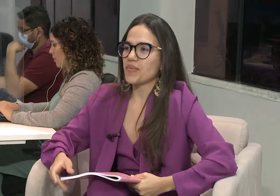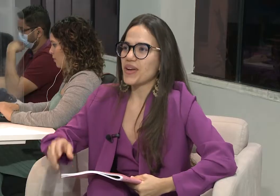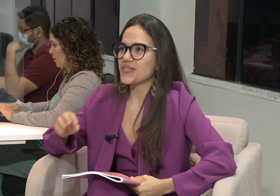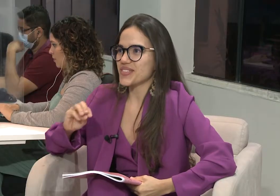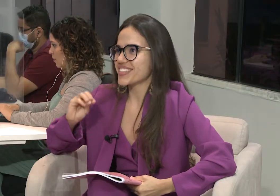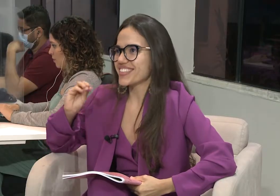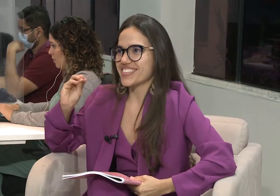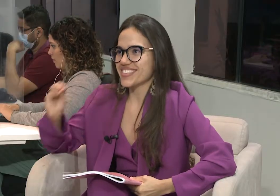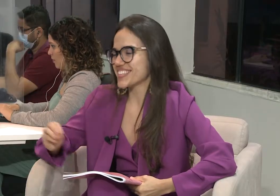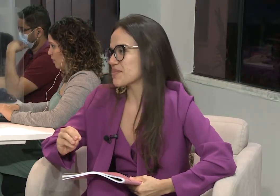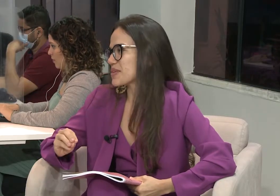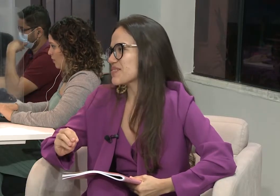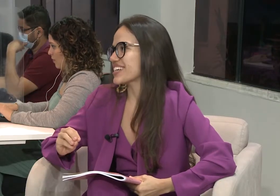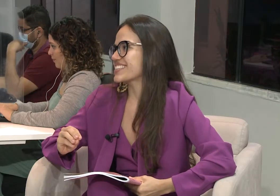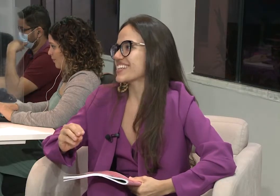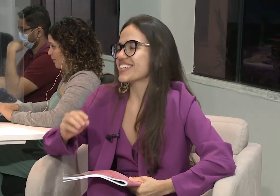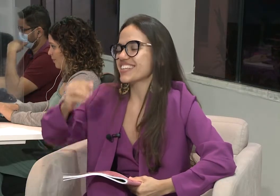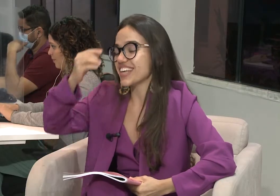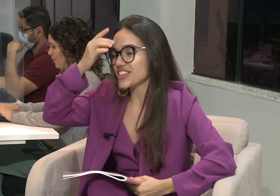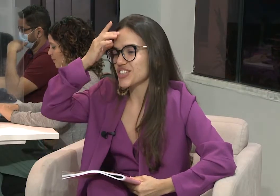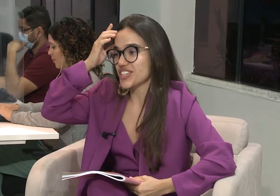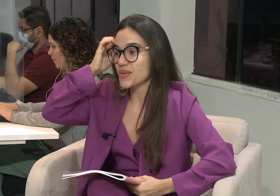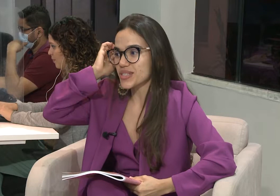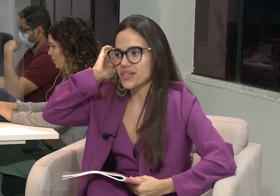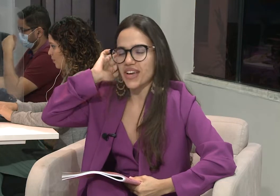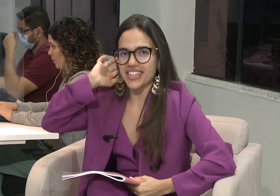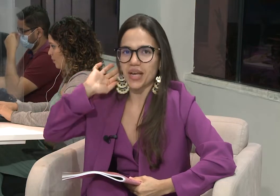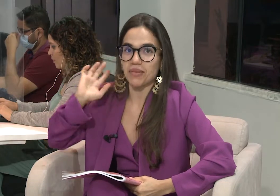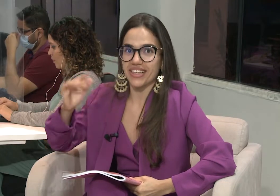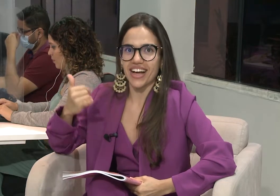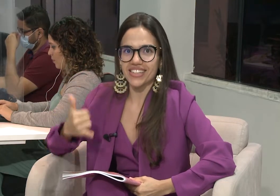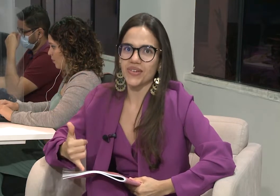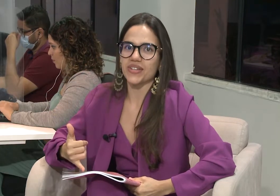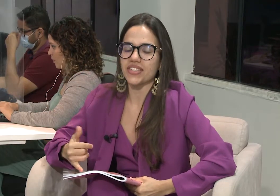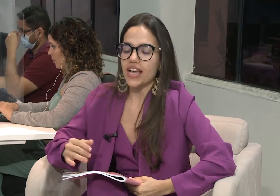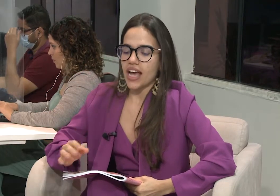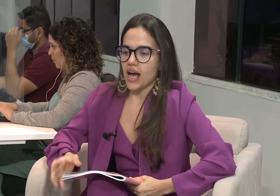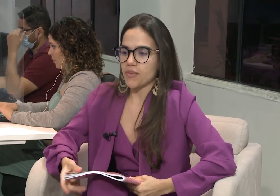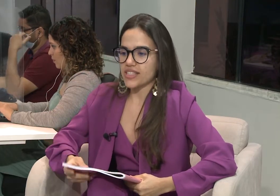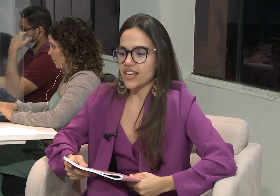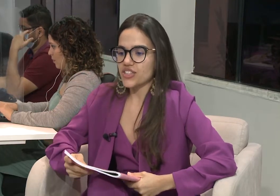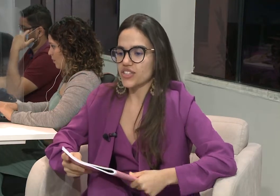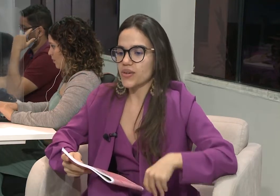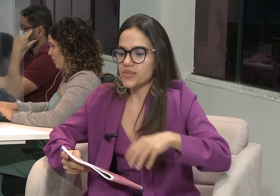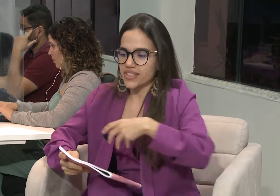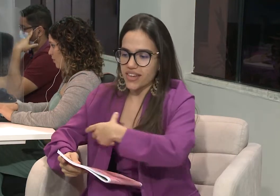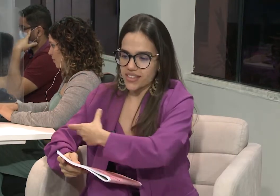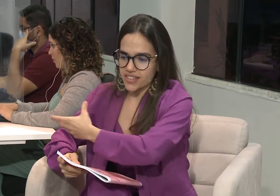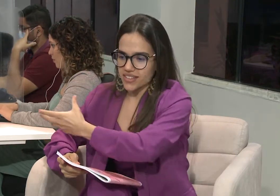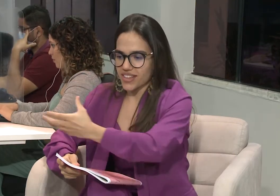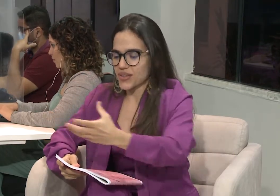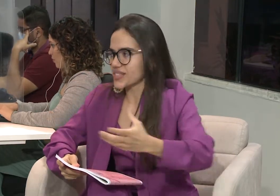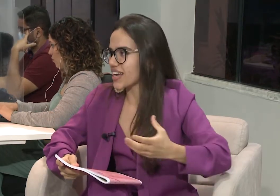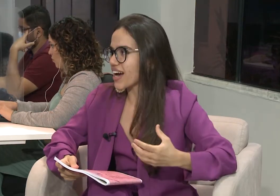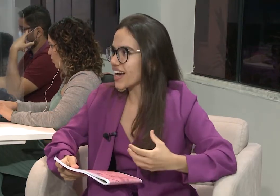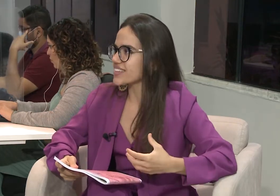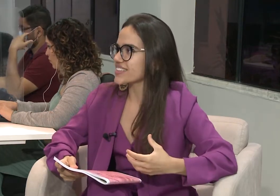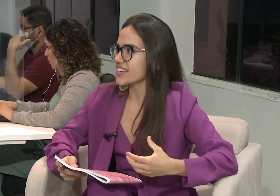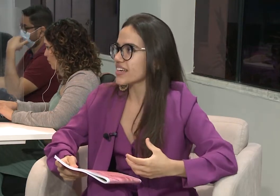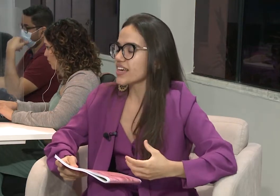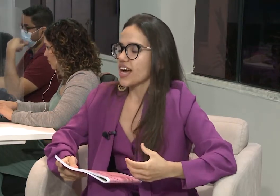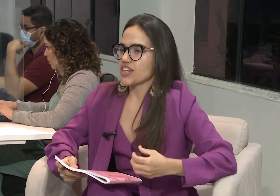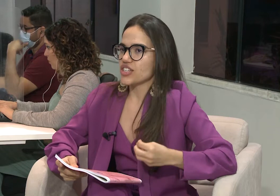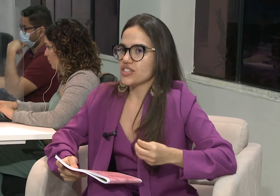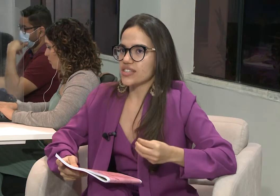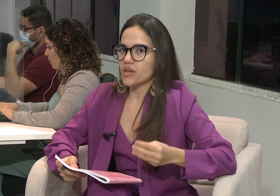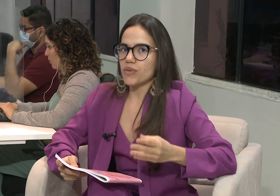Essa é uma pergunta que sempre vem, né? E a gente, inclusive, recebe ligações. Apesar de não ser, assim, da nossa área,